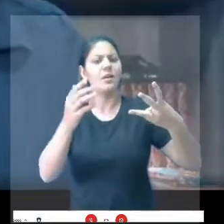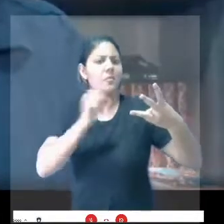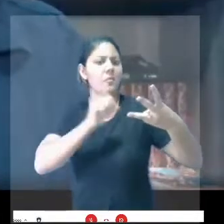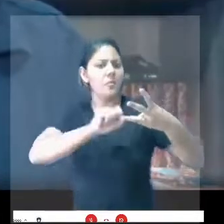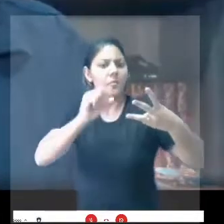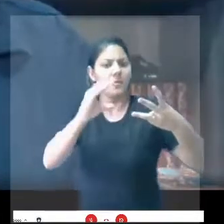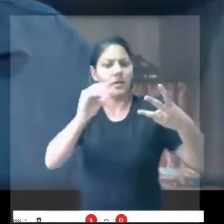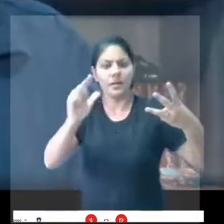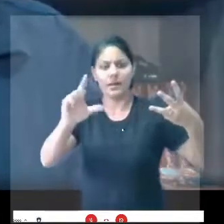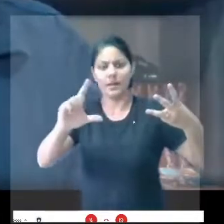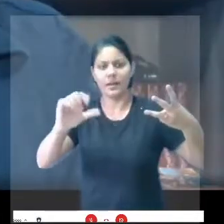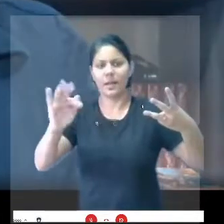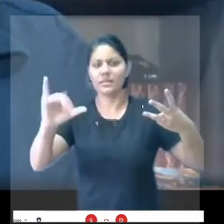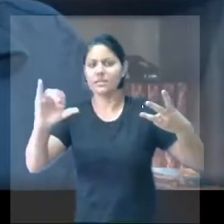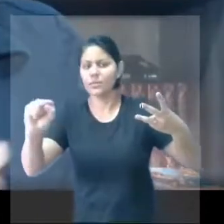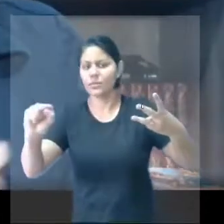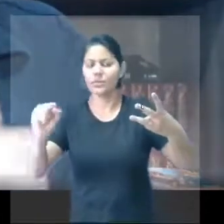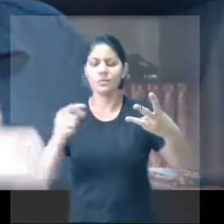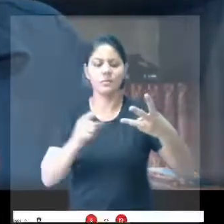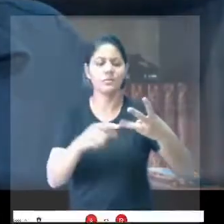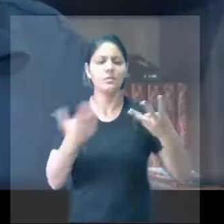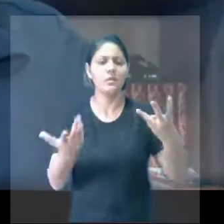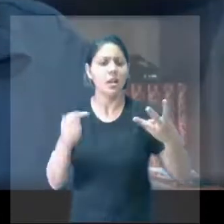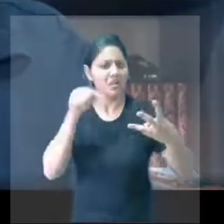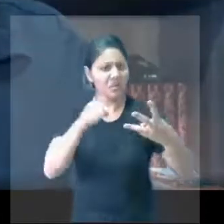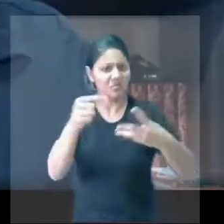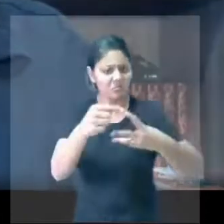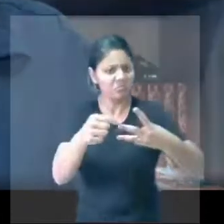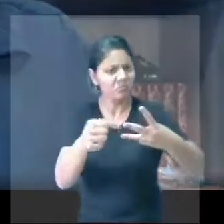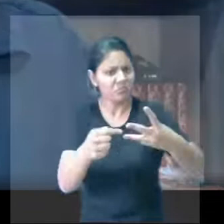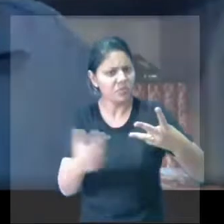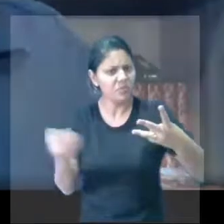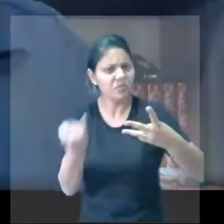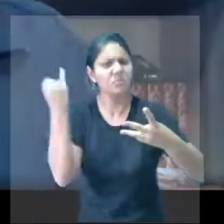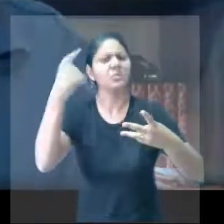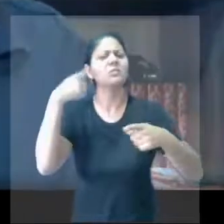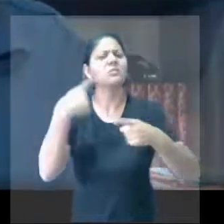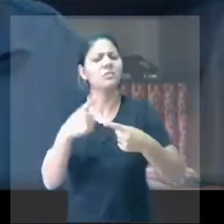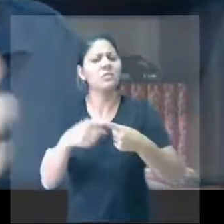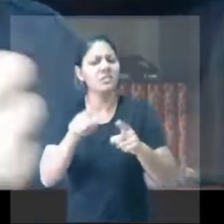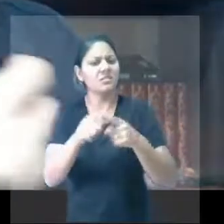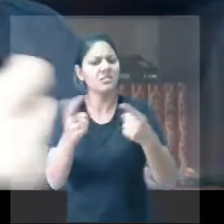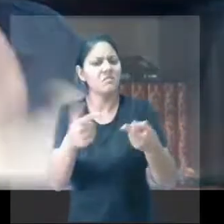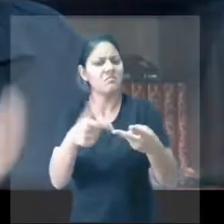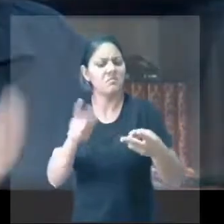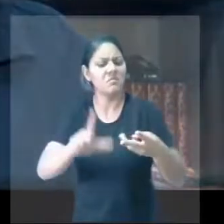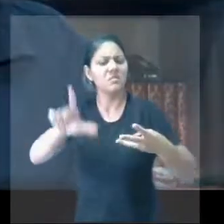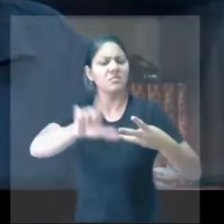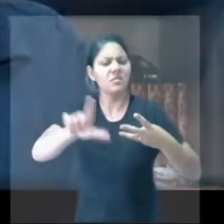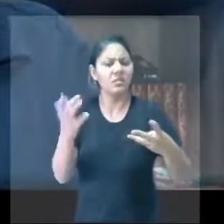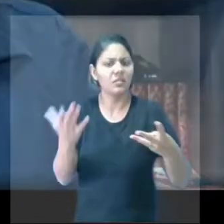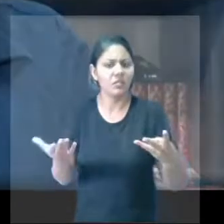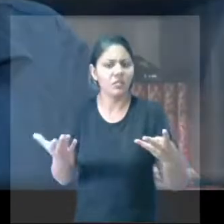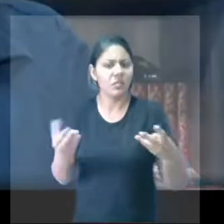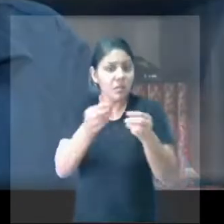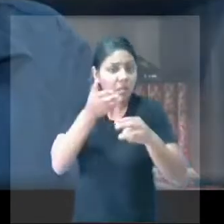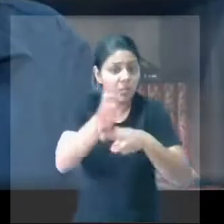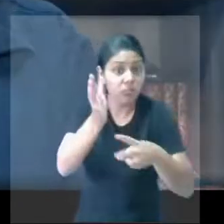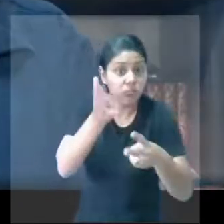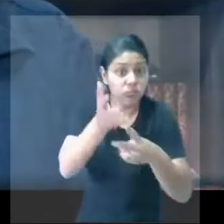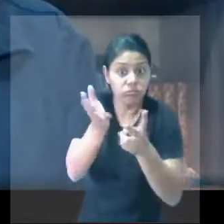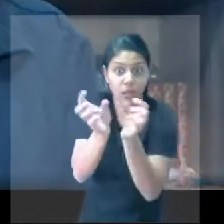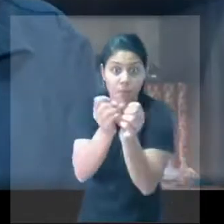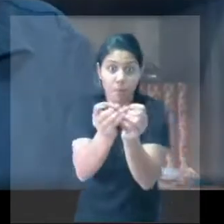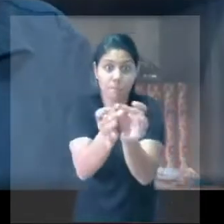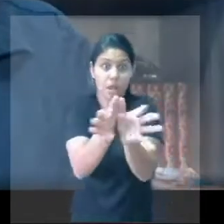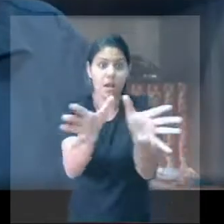televisão? Não necessariamente. Isso é algo bem conduzido e que é tão divulgado na sociedade que parece